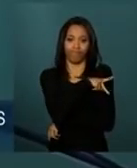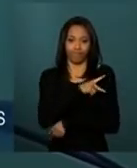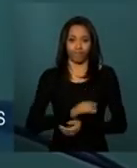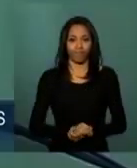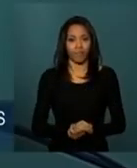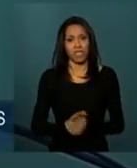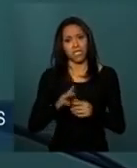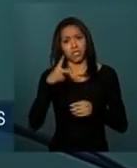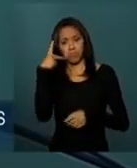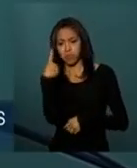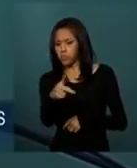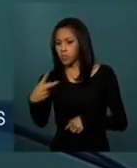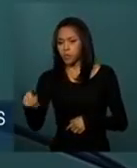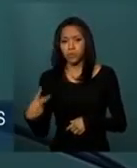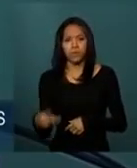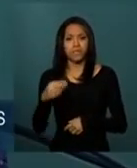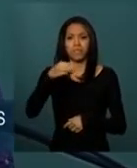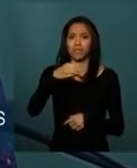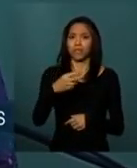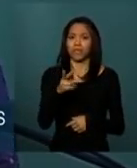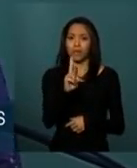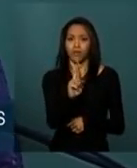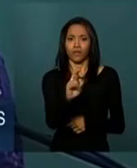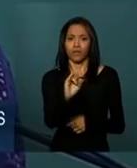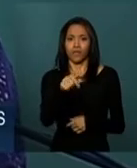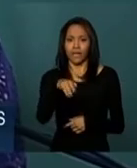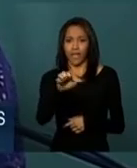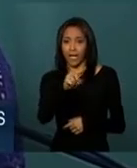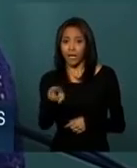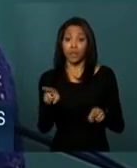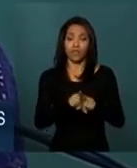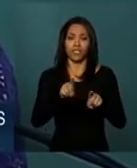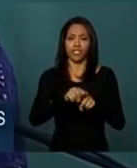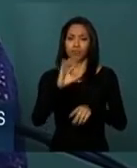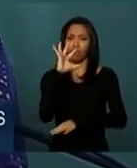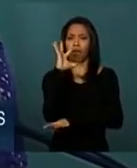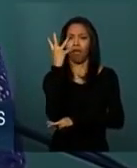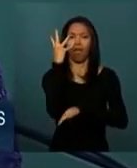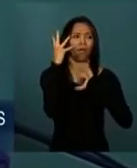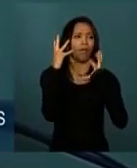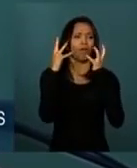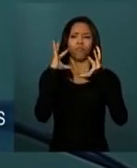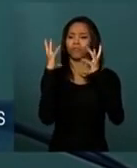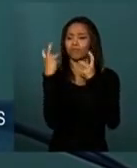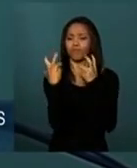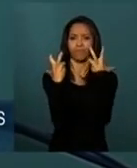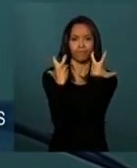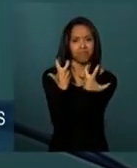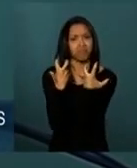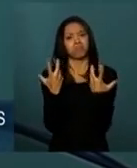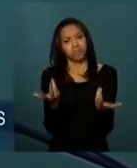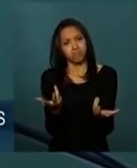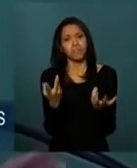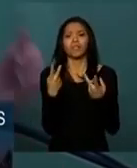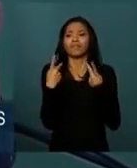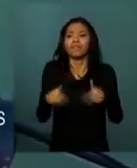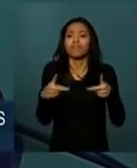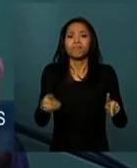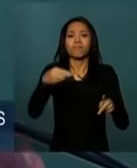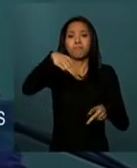Seja por suas riquezas, seja pela região de Cerrado que ele possui, seja por suas riquezas